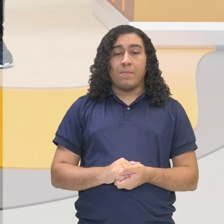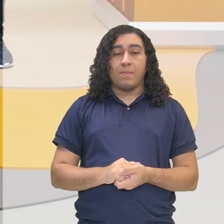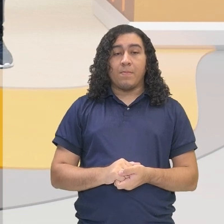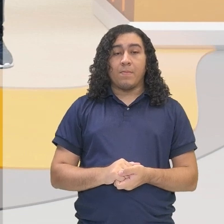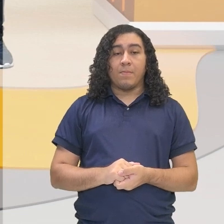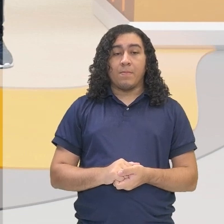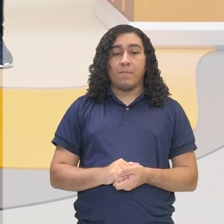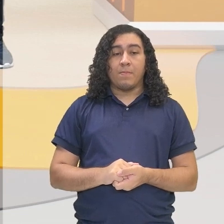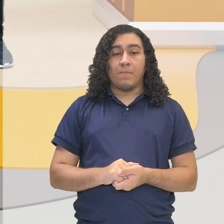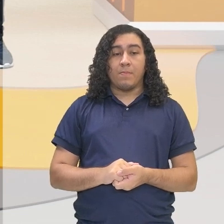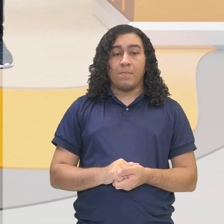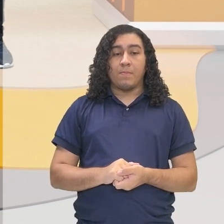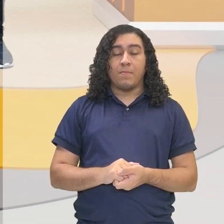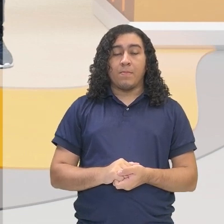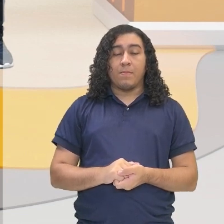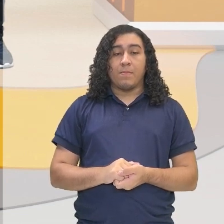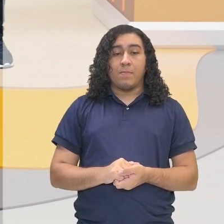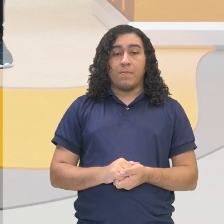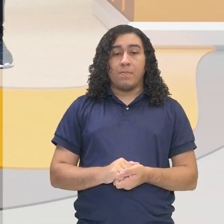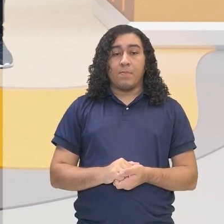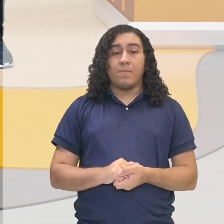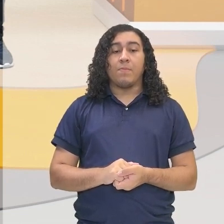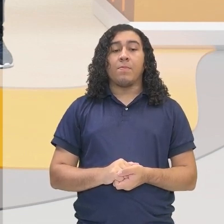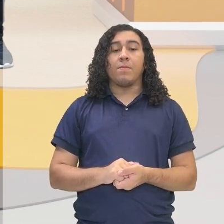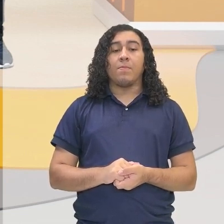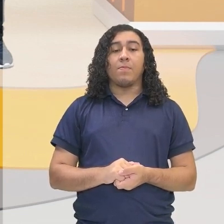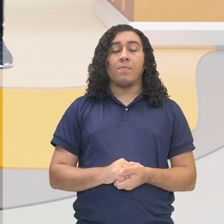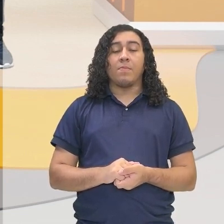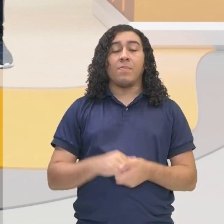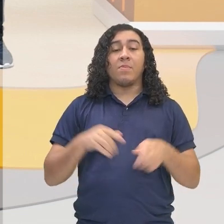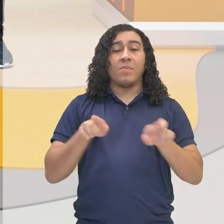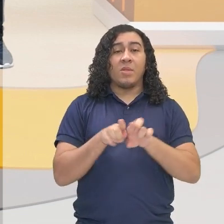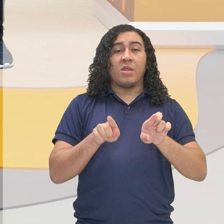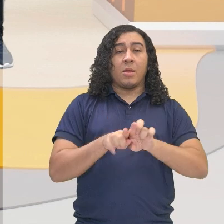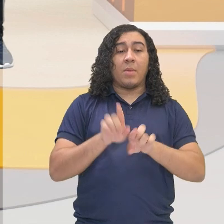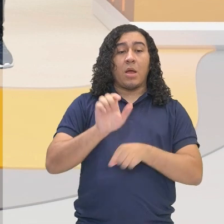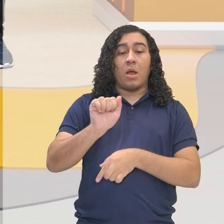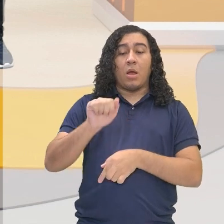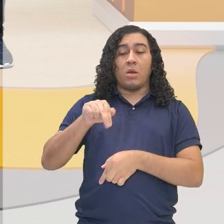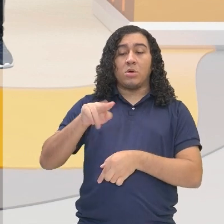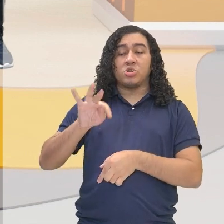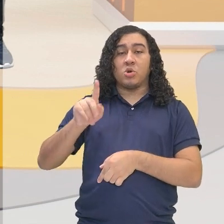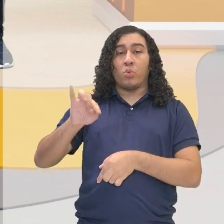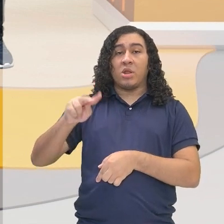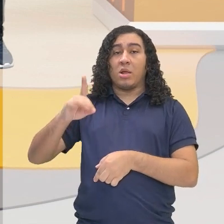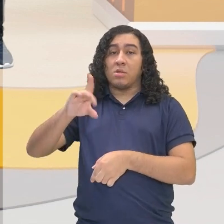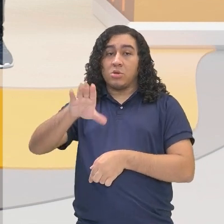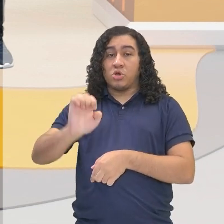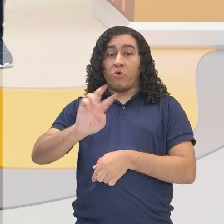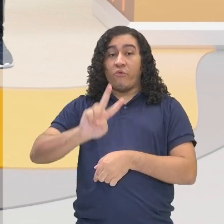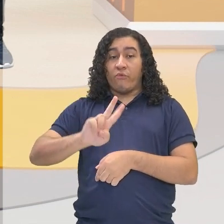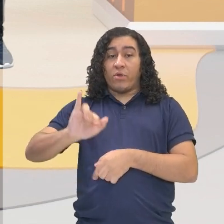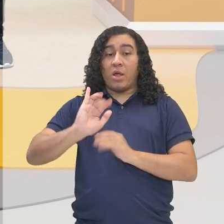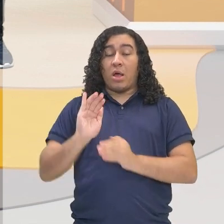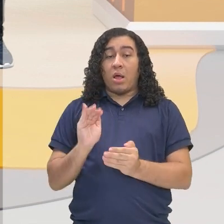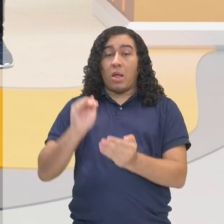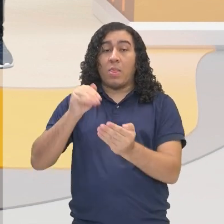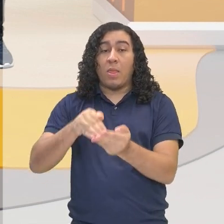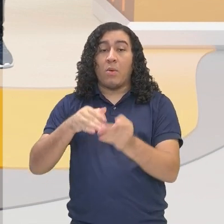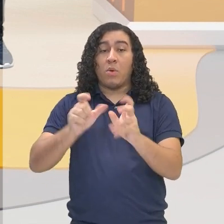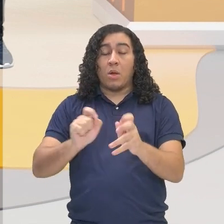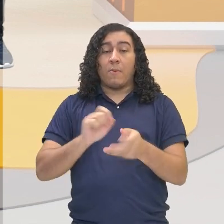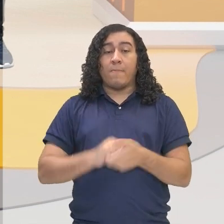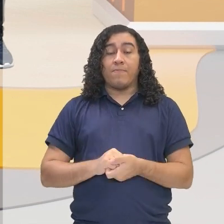a antiguidade, né, que vai até a queda do Império Romano do Ocidente, ali por volta de